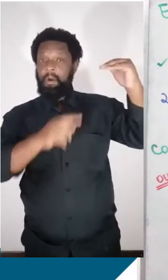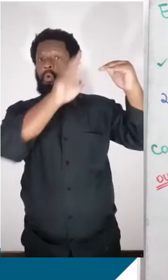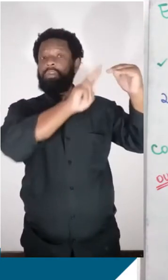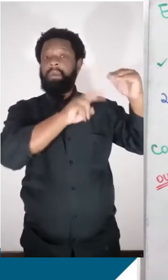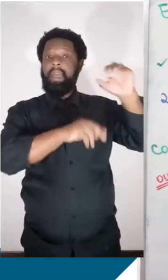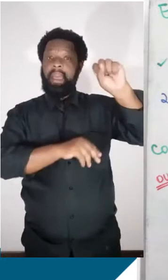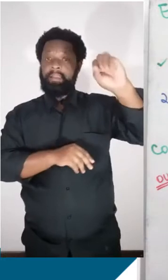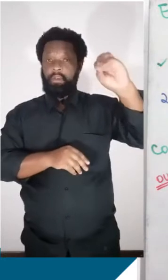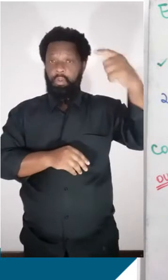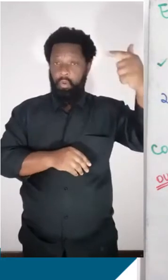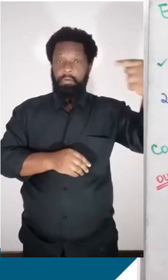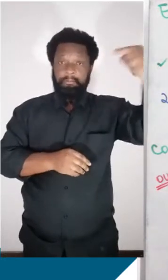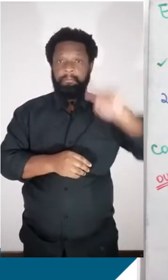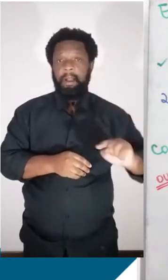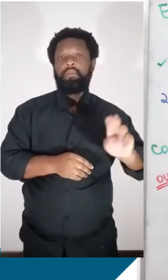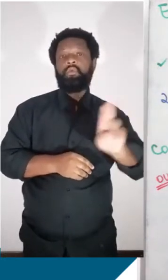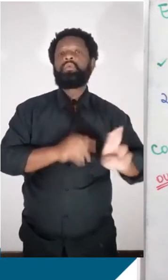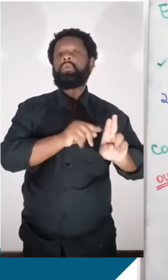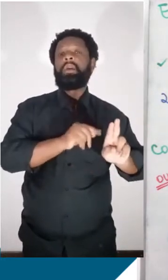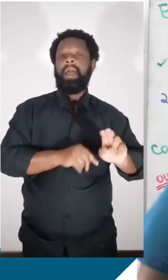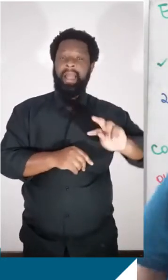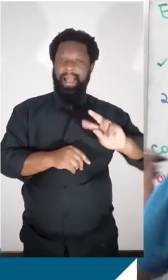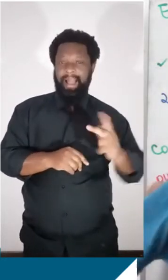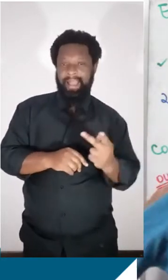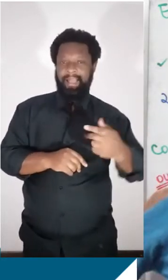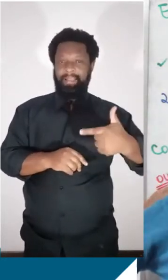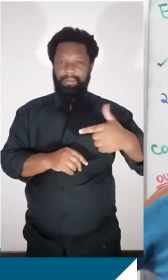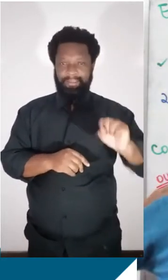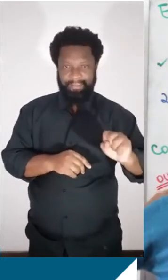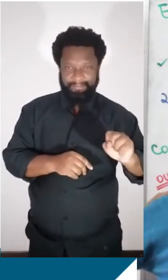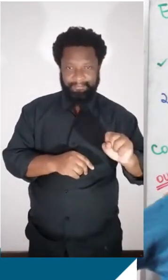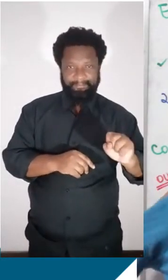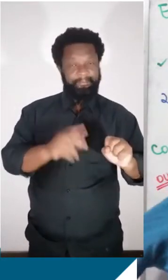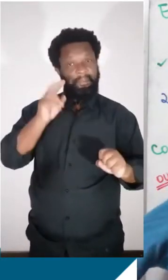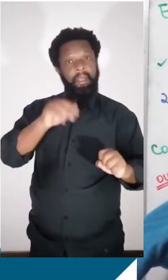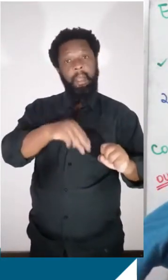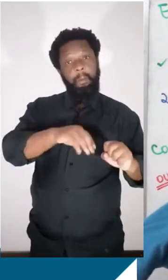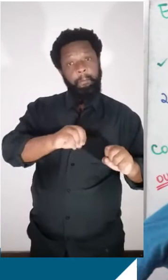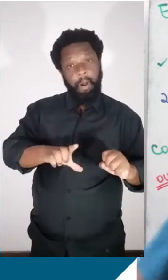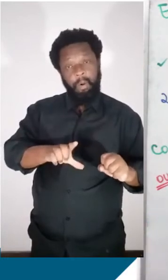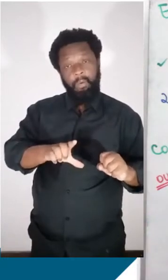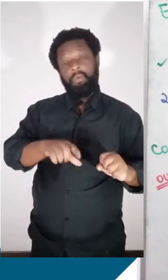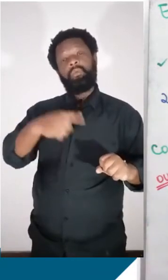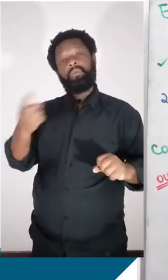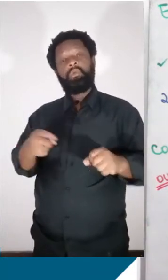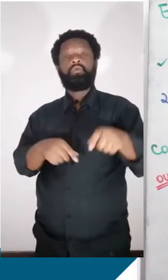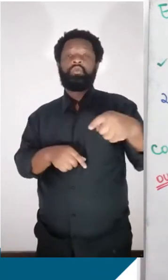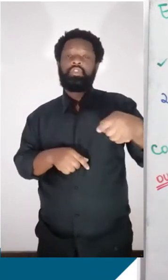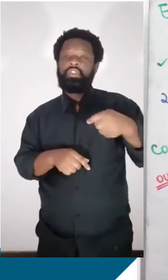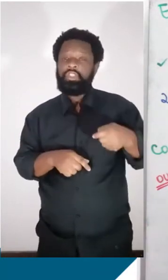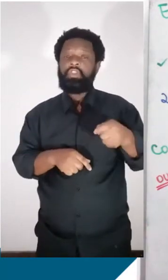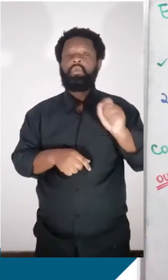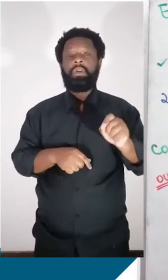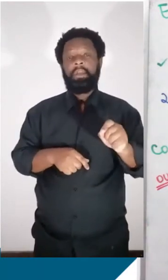cima eu usei SO2, embaixo eu vou usar H2S. Vou colocar aqui 5 mol e aqui